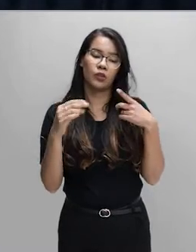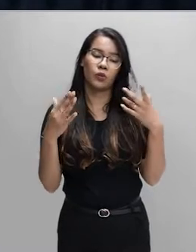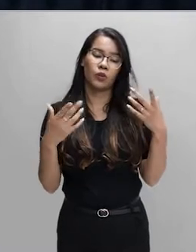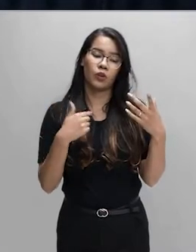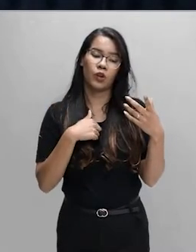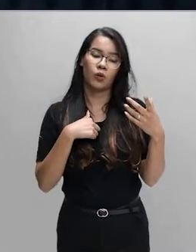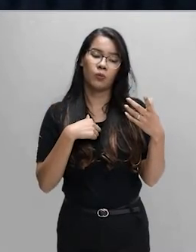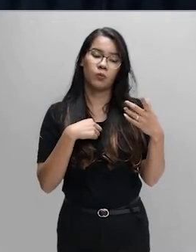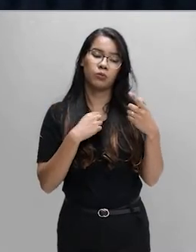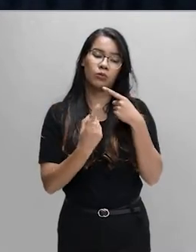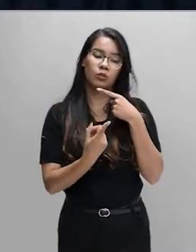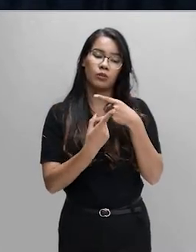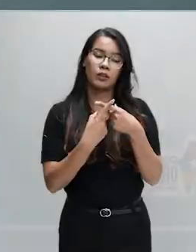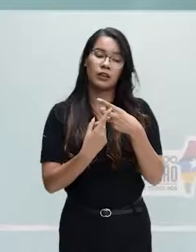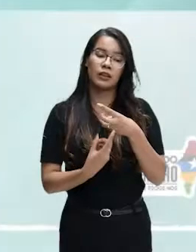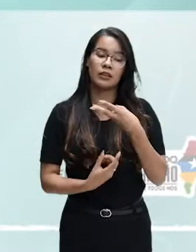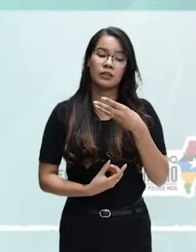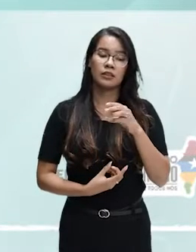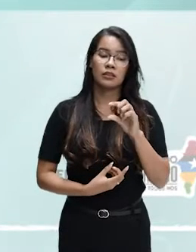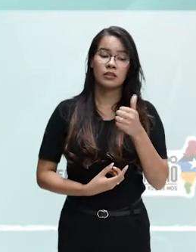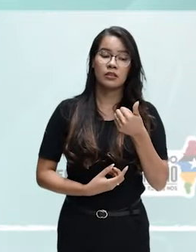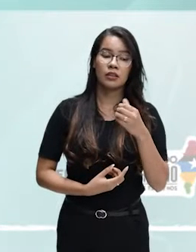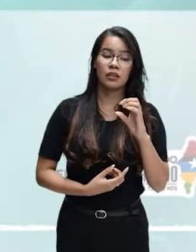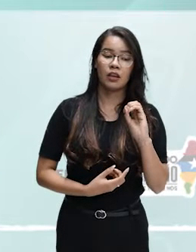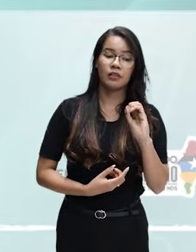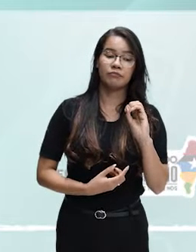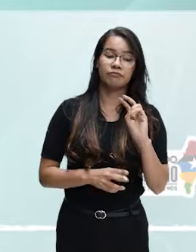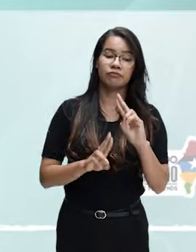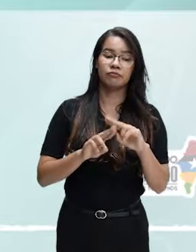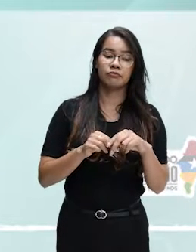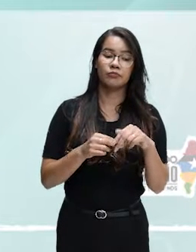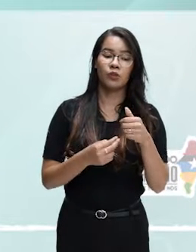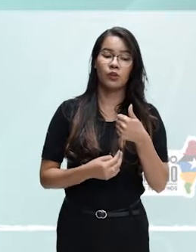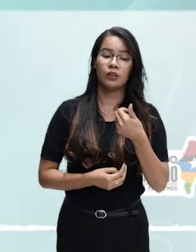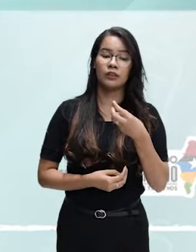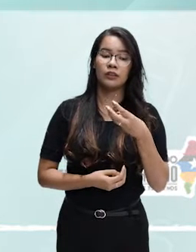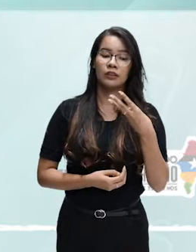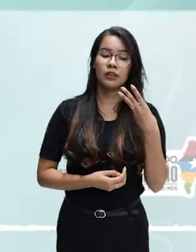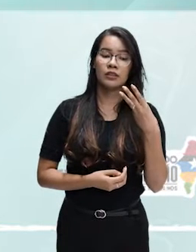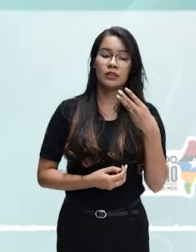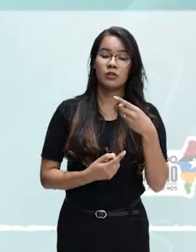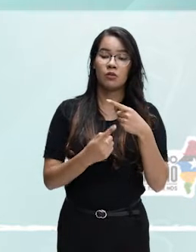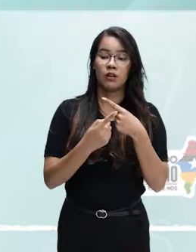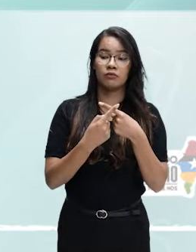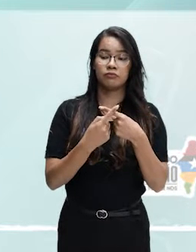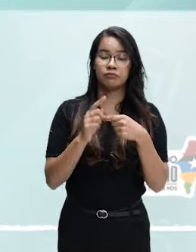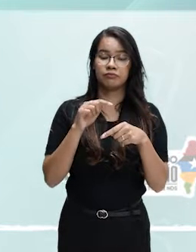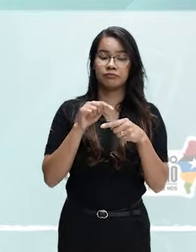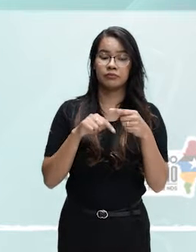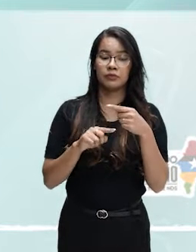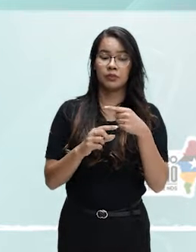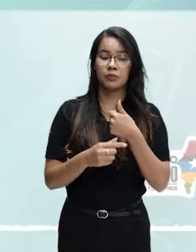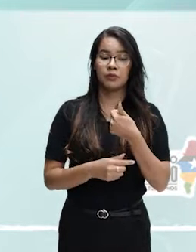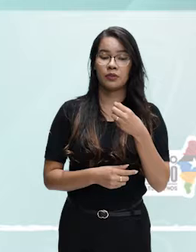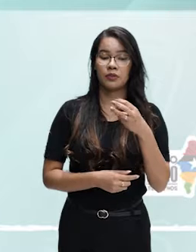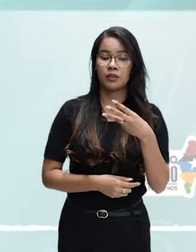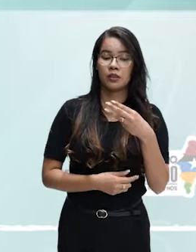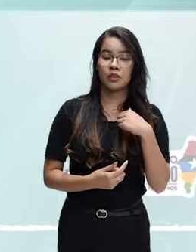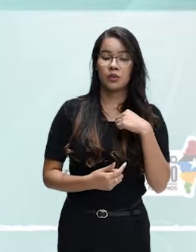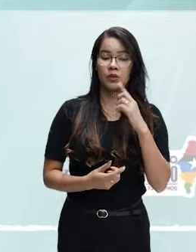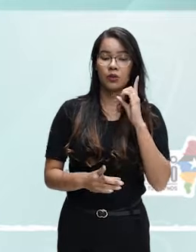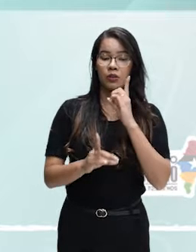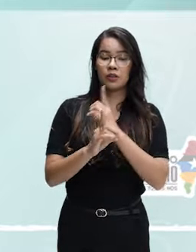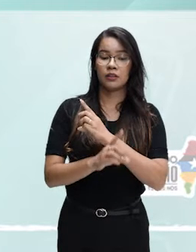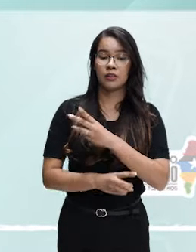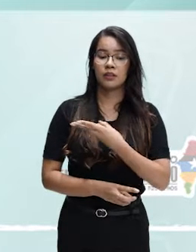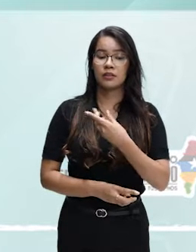por 13 e o resultado eu dividi por 13, eu encontrei 310, que é o maior índice, de acordo com os critérios